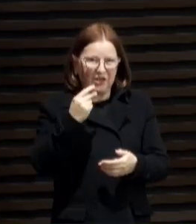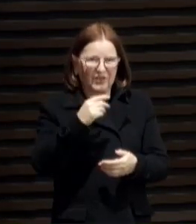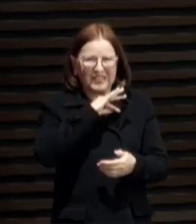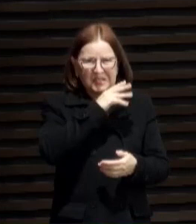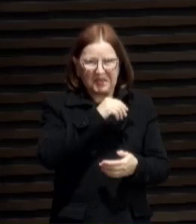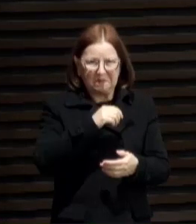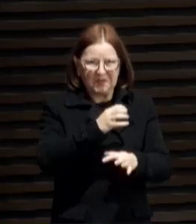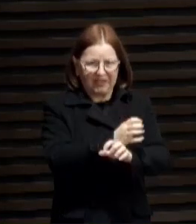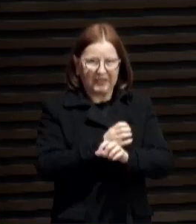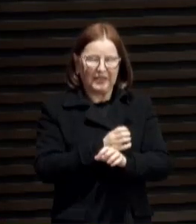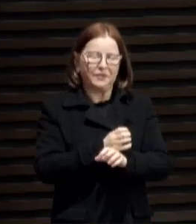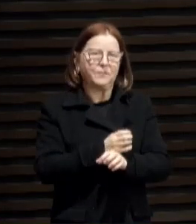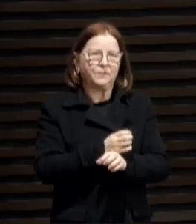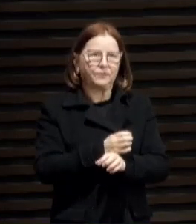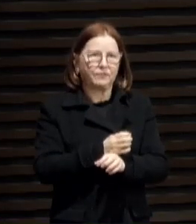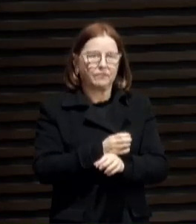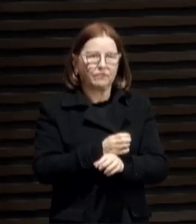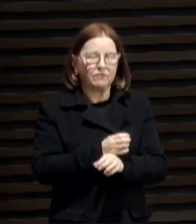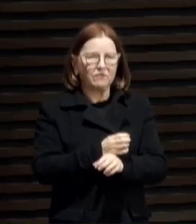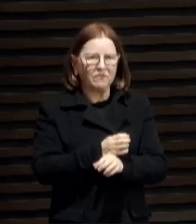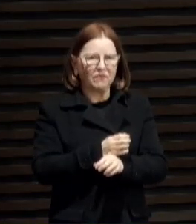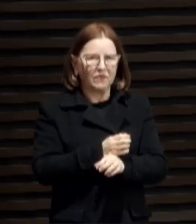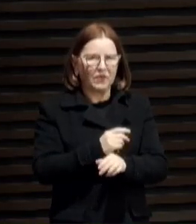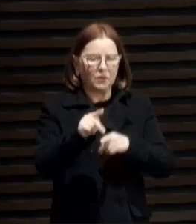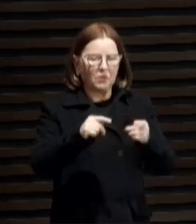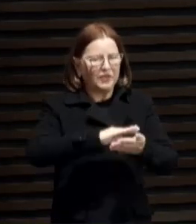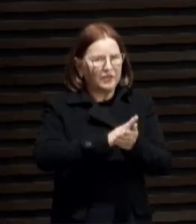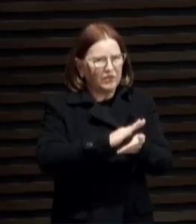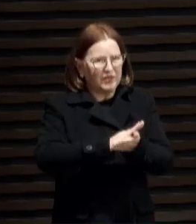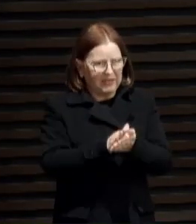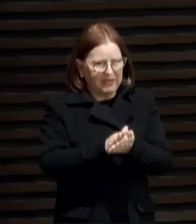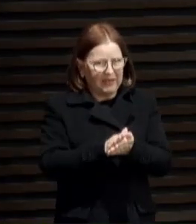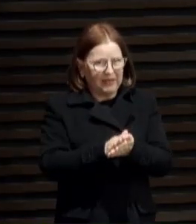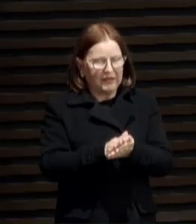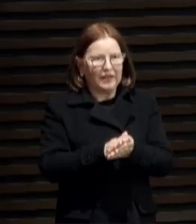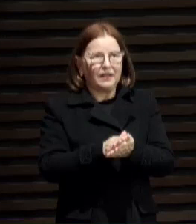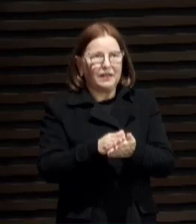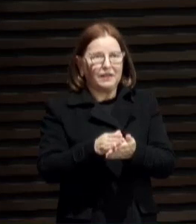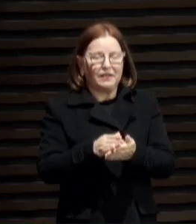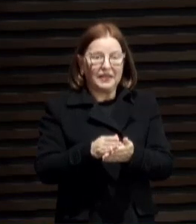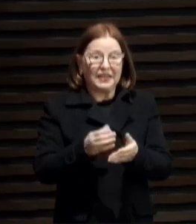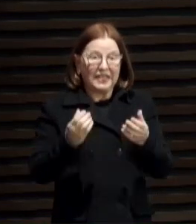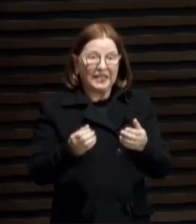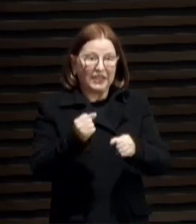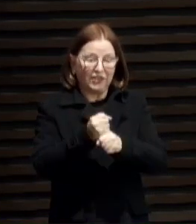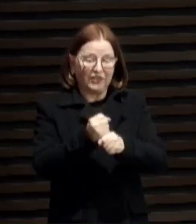fomos destruídos, porém tornaremos a edificar as ruínas, então diz o Senhor dos